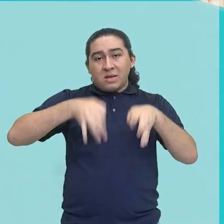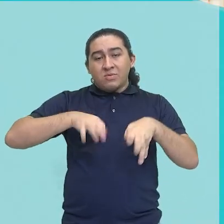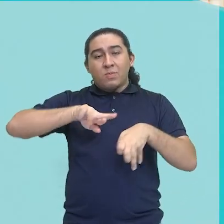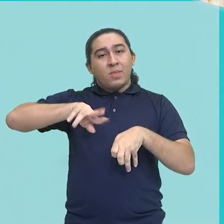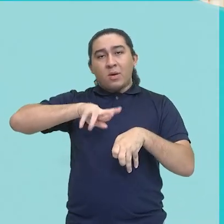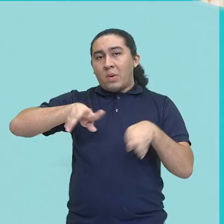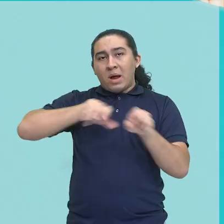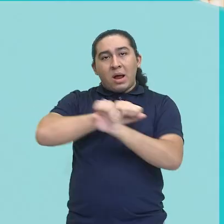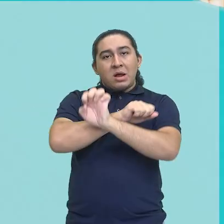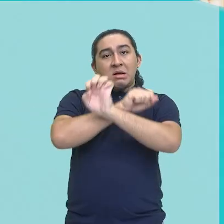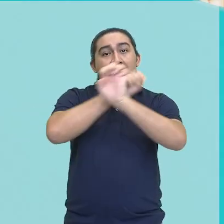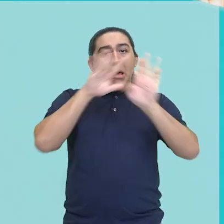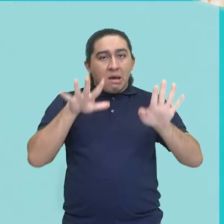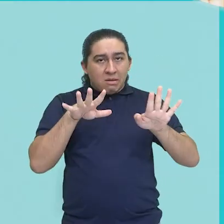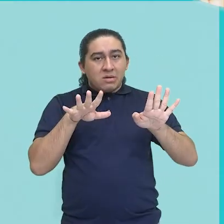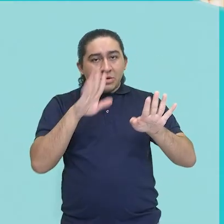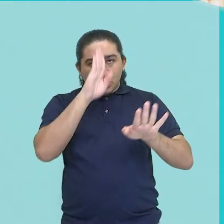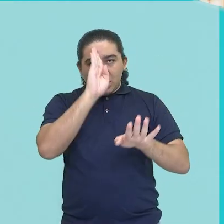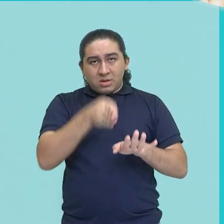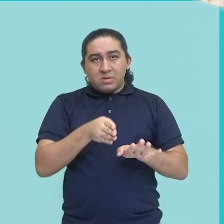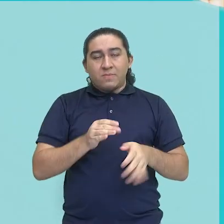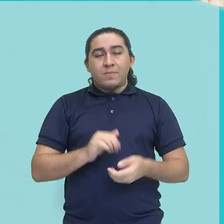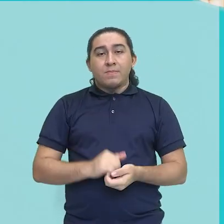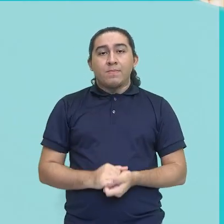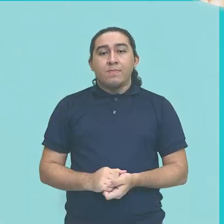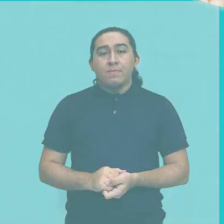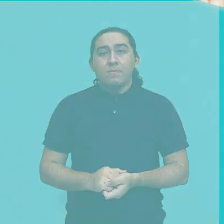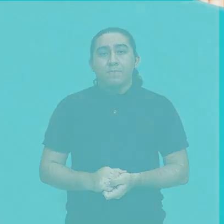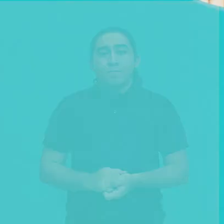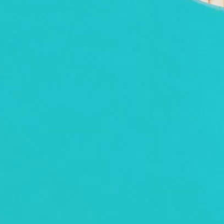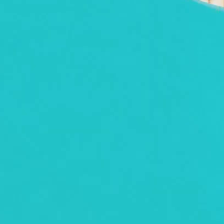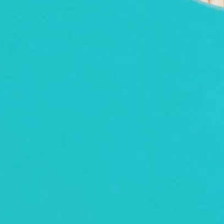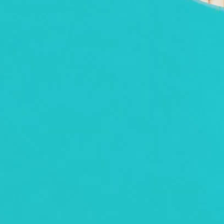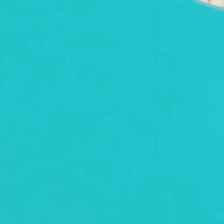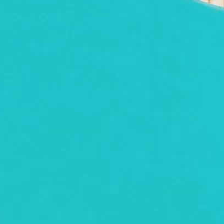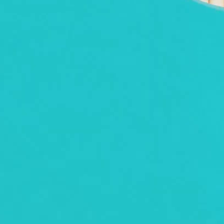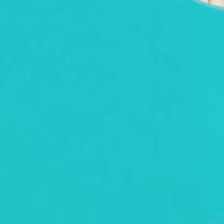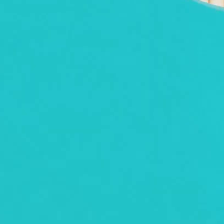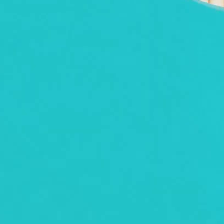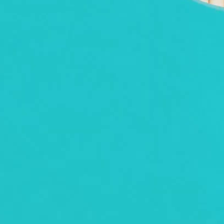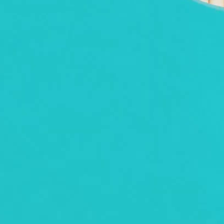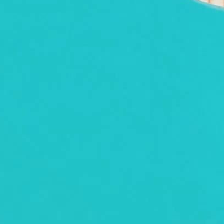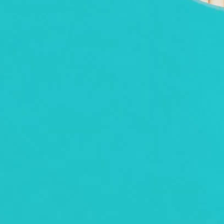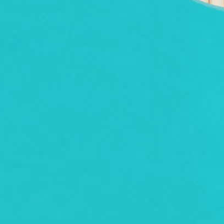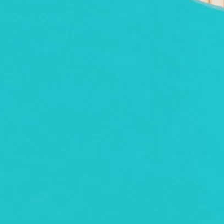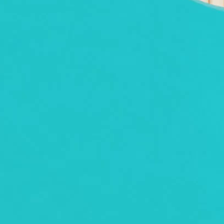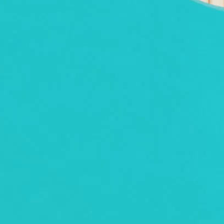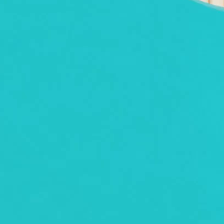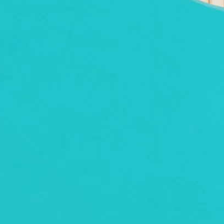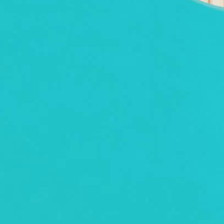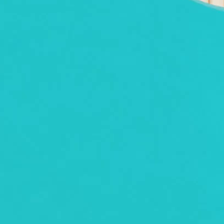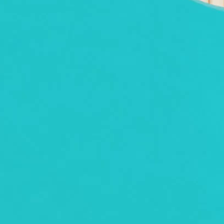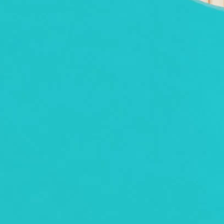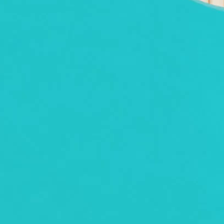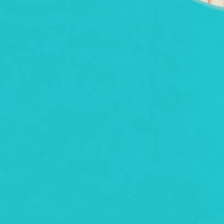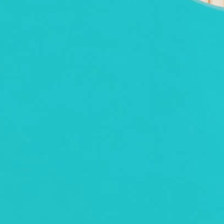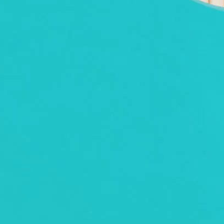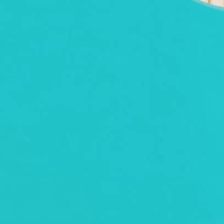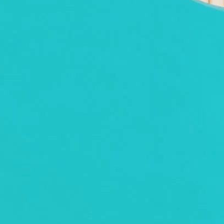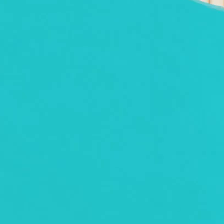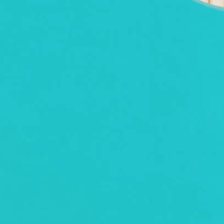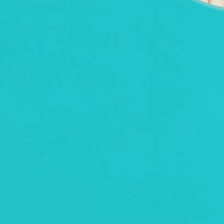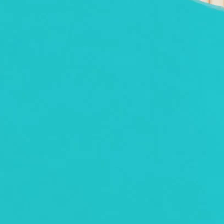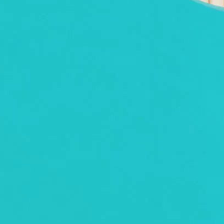não está clara aí. Vocês vão entender melhor quando eu apresentar a outra figura